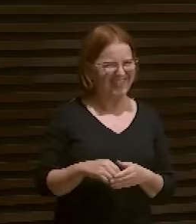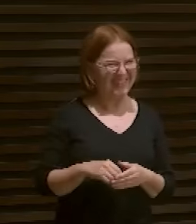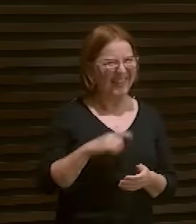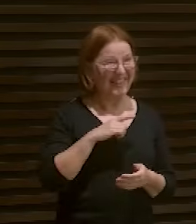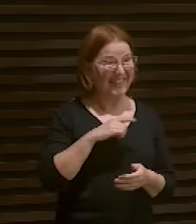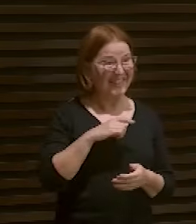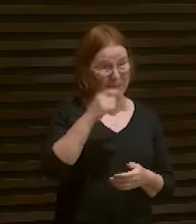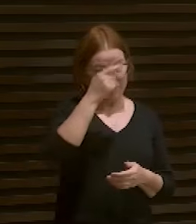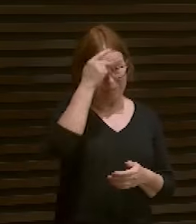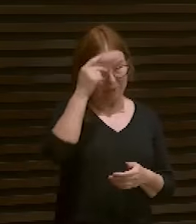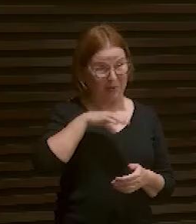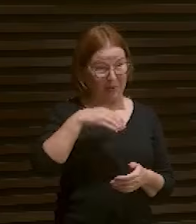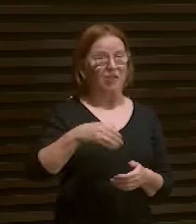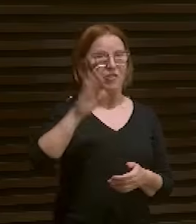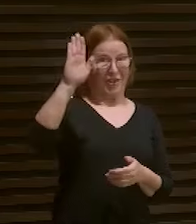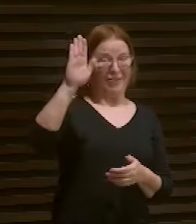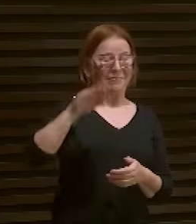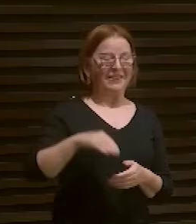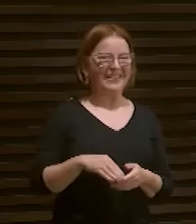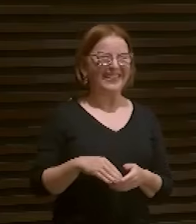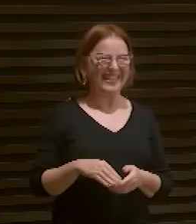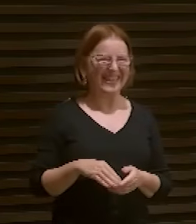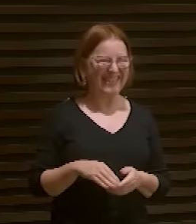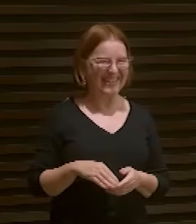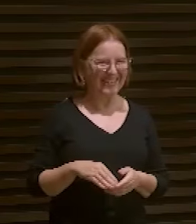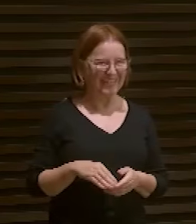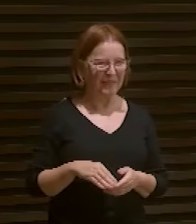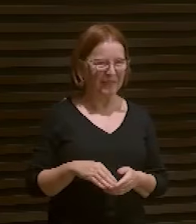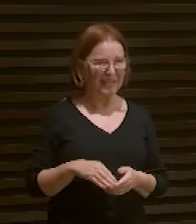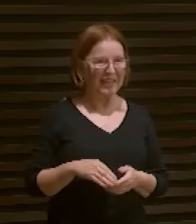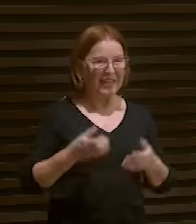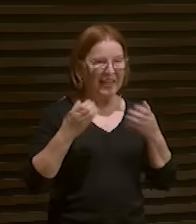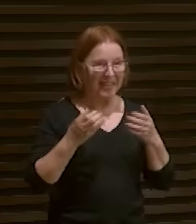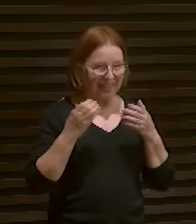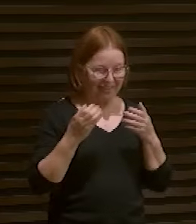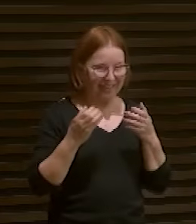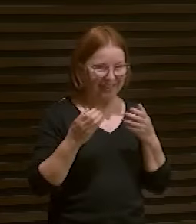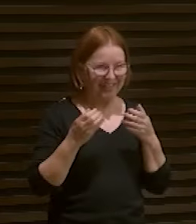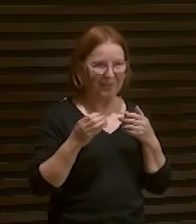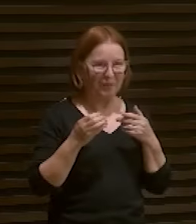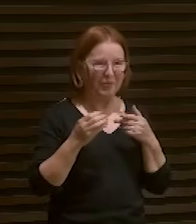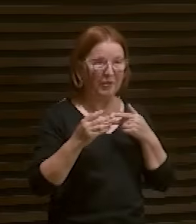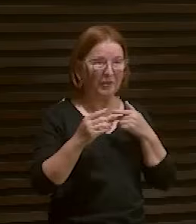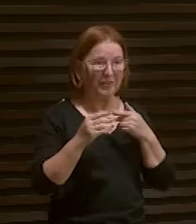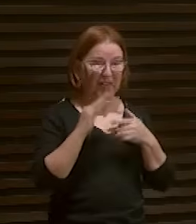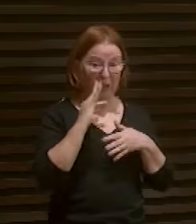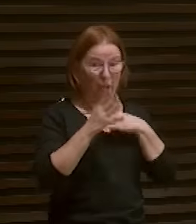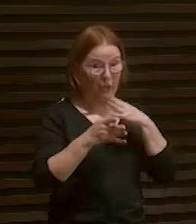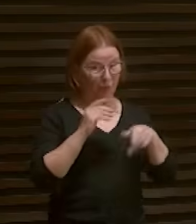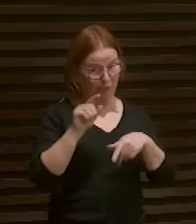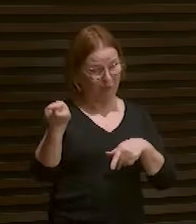levantaram as mãos. É uma tendência de querer examinar a vida do outro. Mas